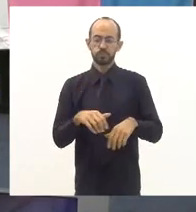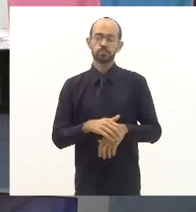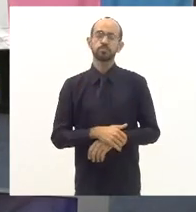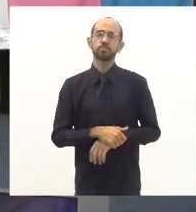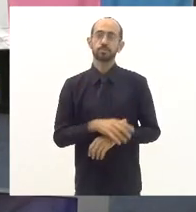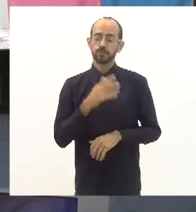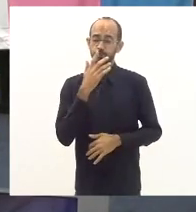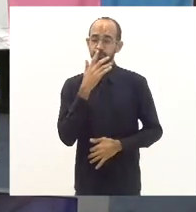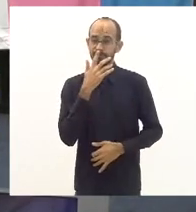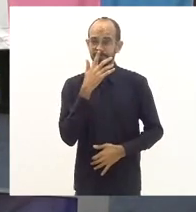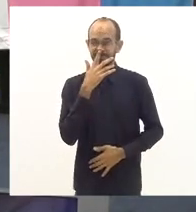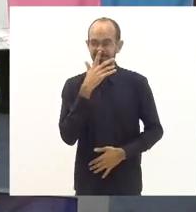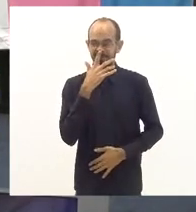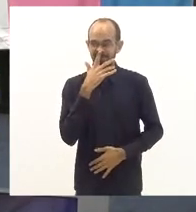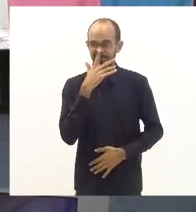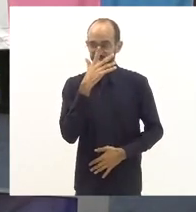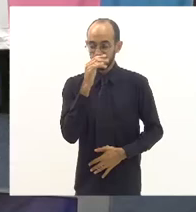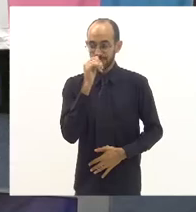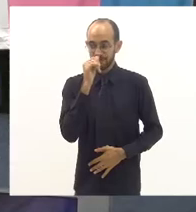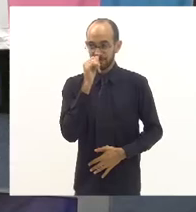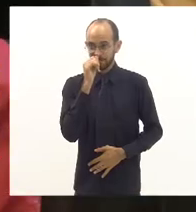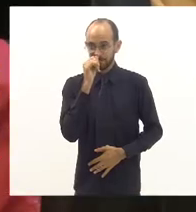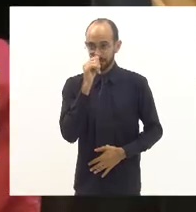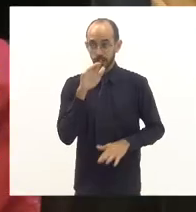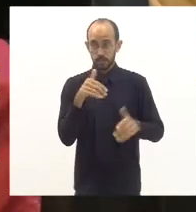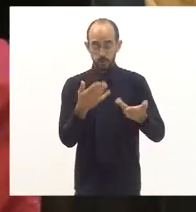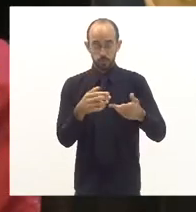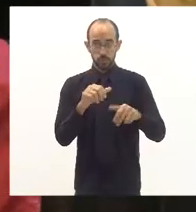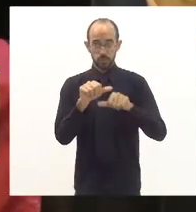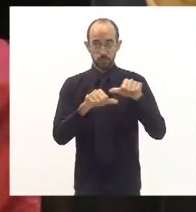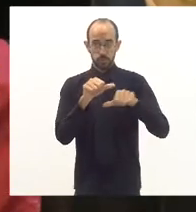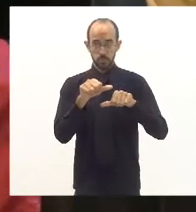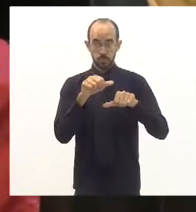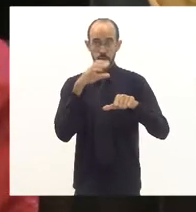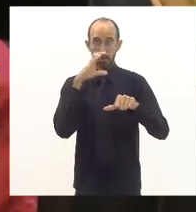Pessoal, vamos fazer uma modificação rápida, que é o seguinte.